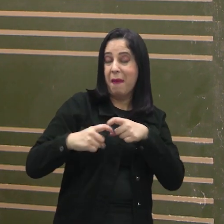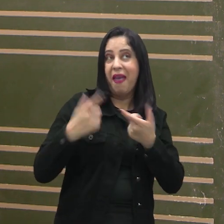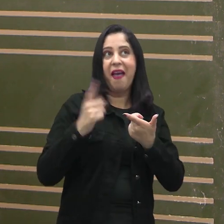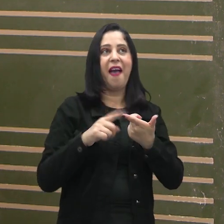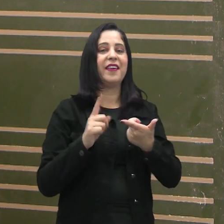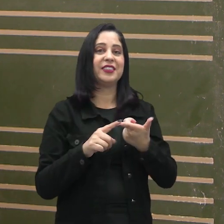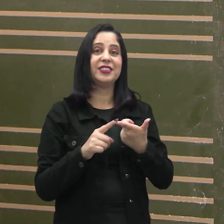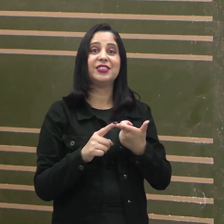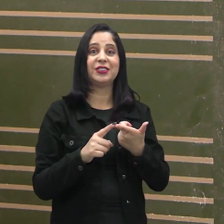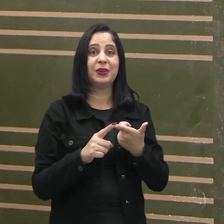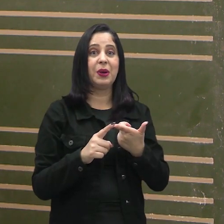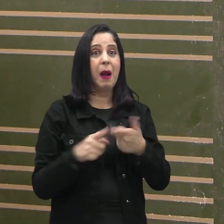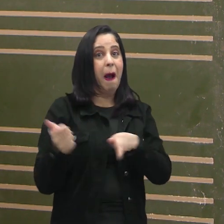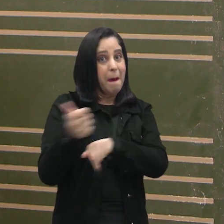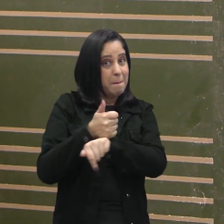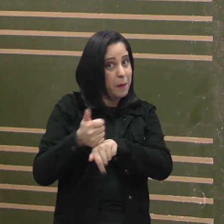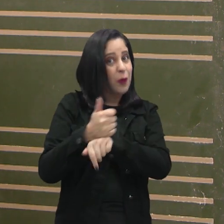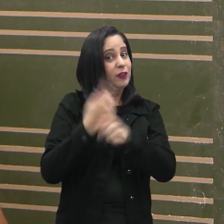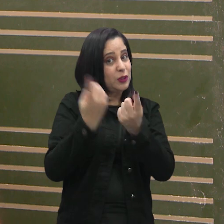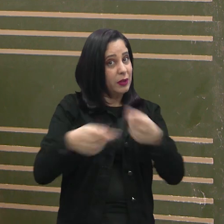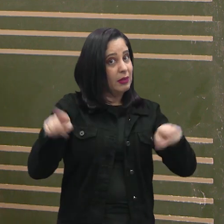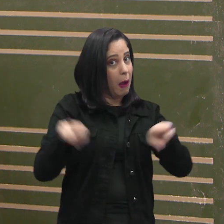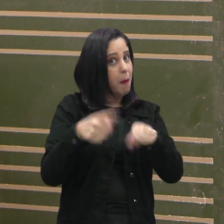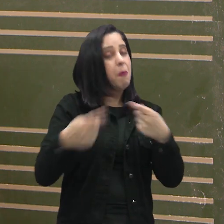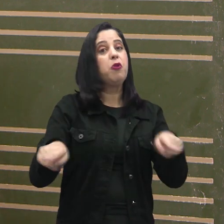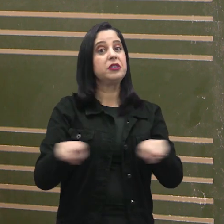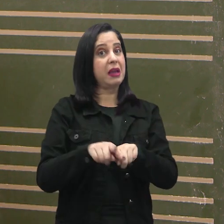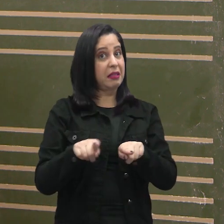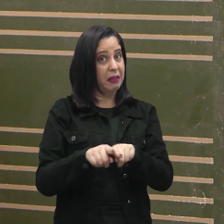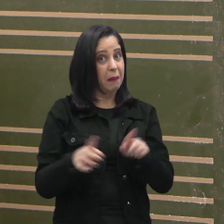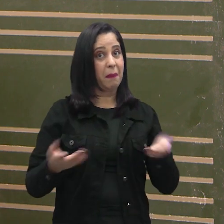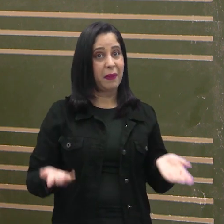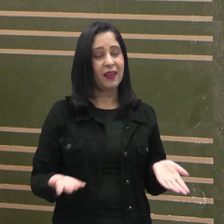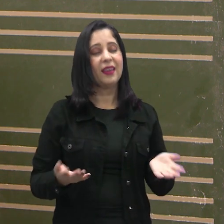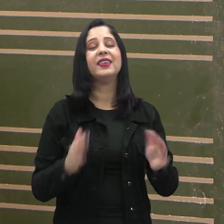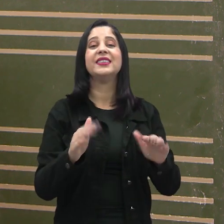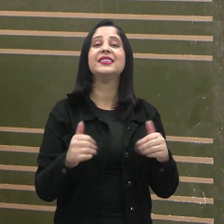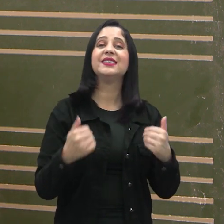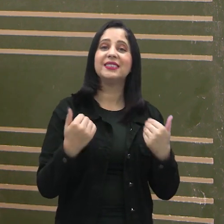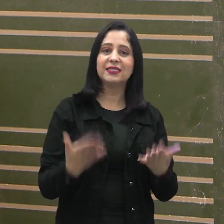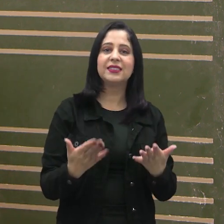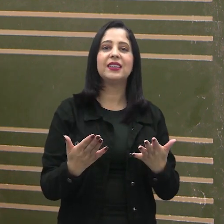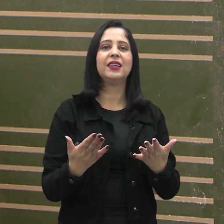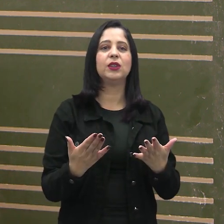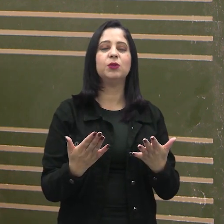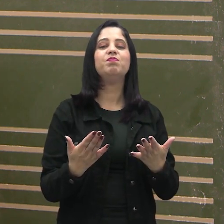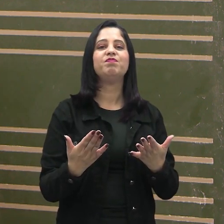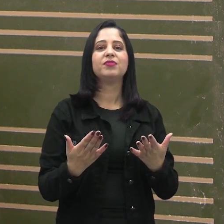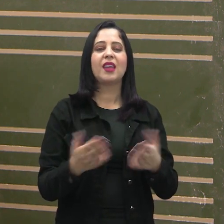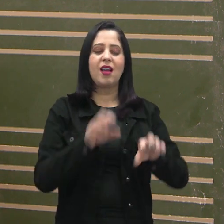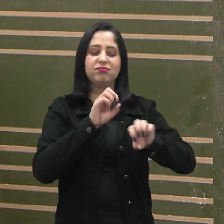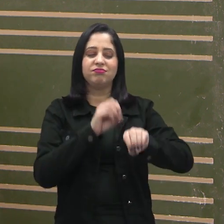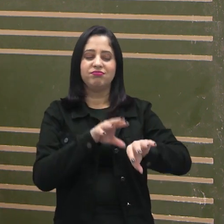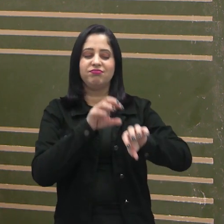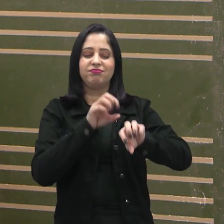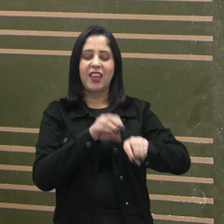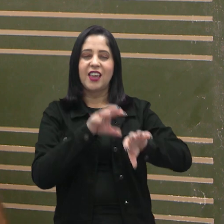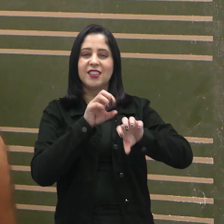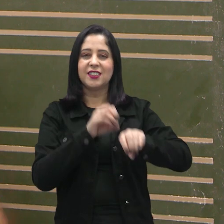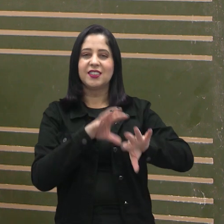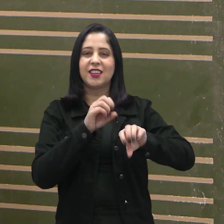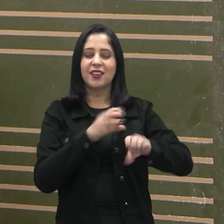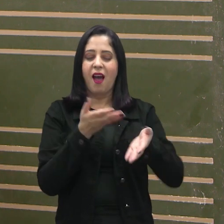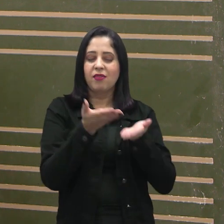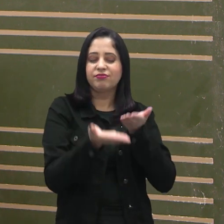tenho profissionais da música hoje que são ex-alunos também. Então eu acho que essa semente de poder conversar, de